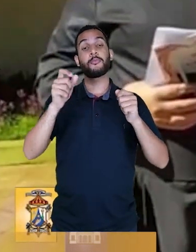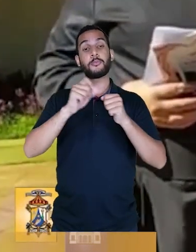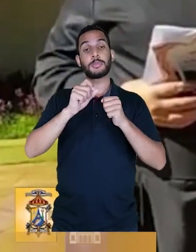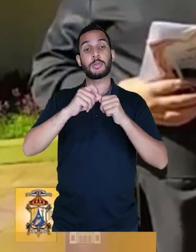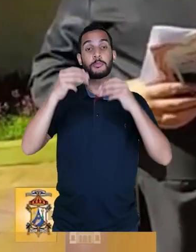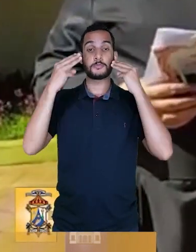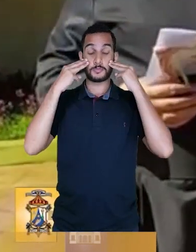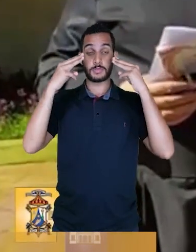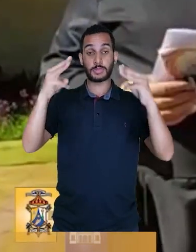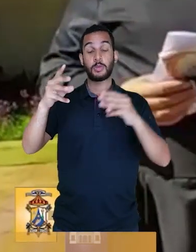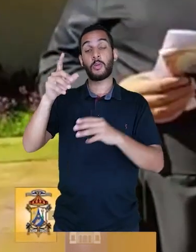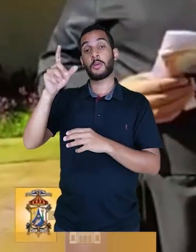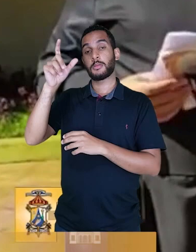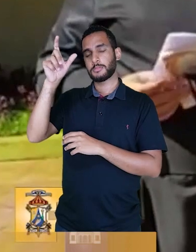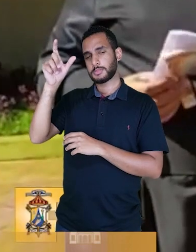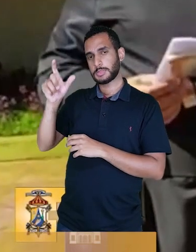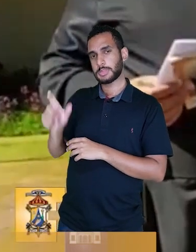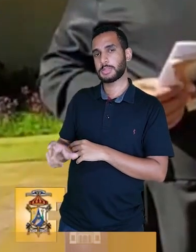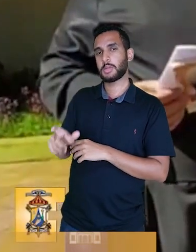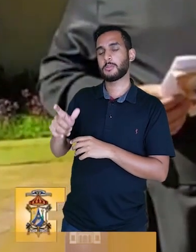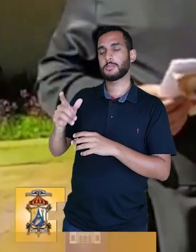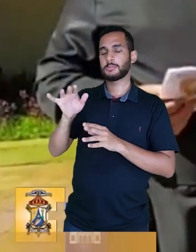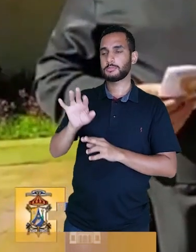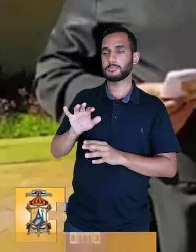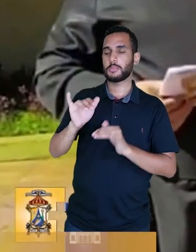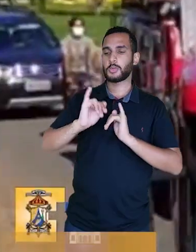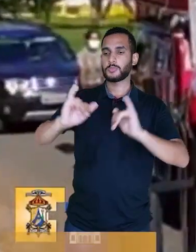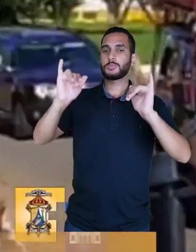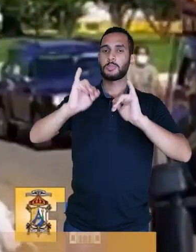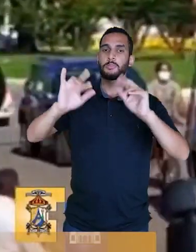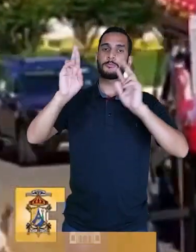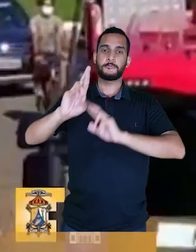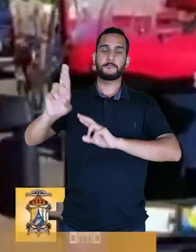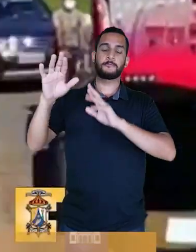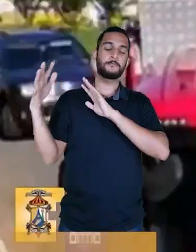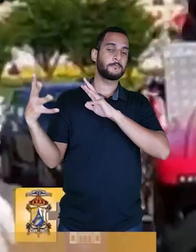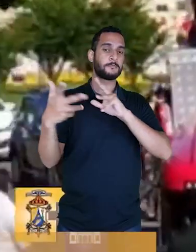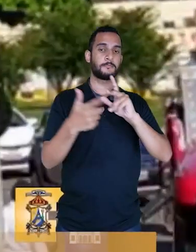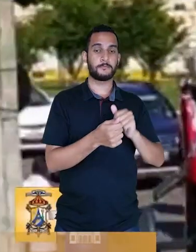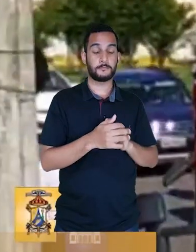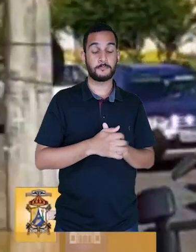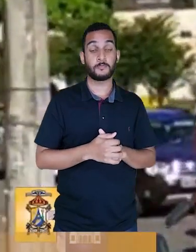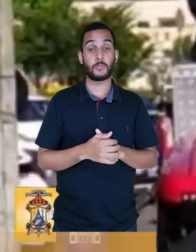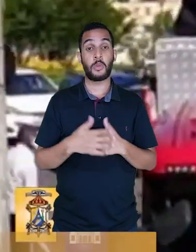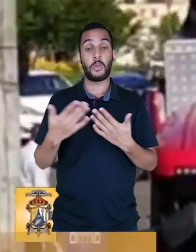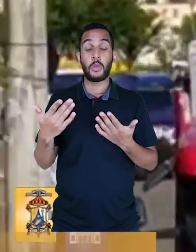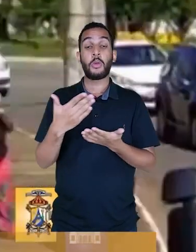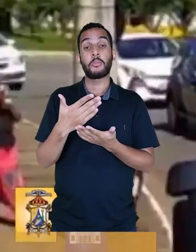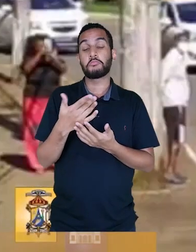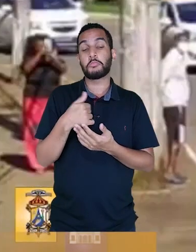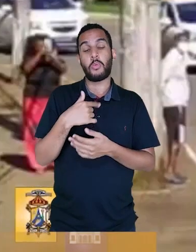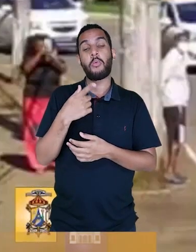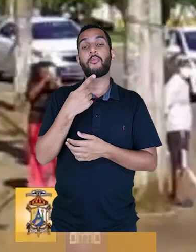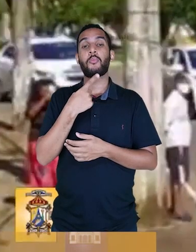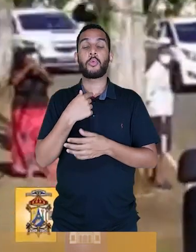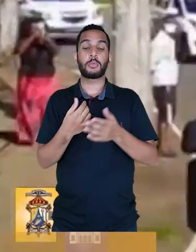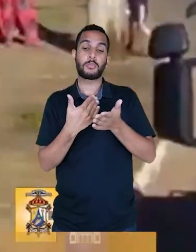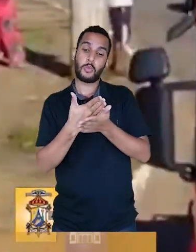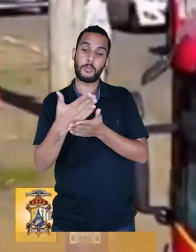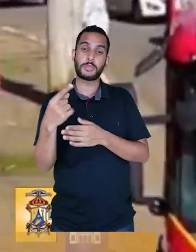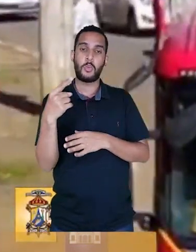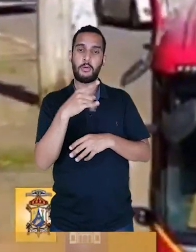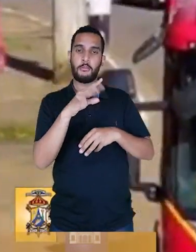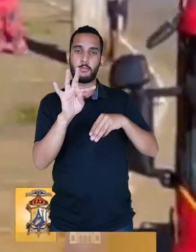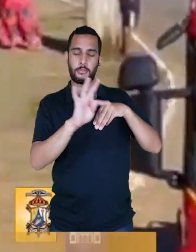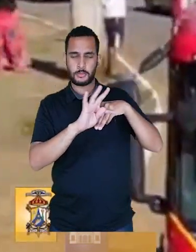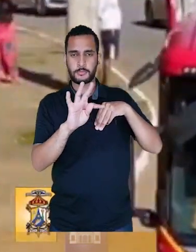ser sinal e instrumento do amor e da esperança para o mundo. Essa é uma iniciativa do Santuário Basílica Nossa Senhora do Perpétuo